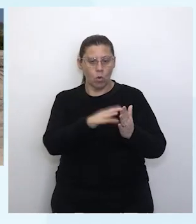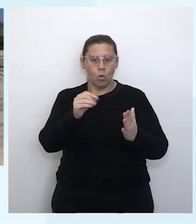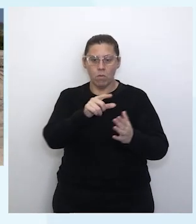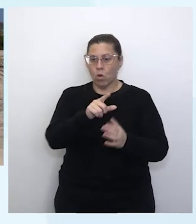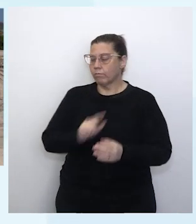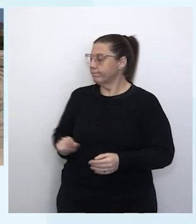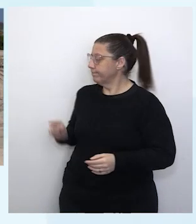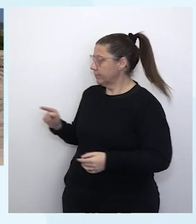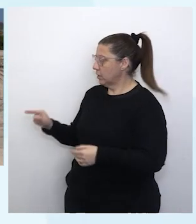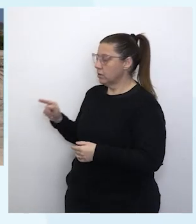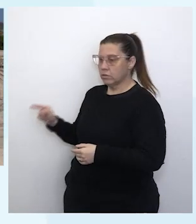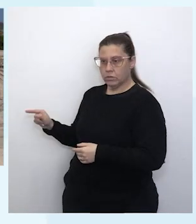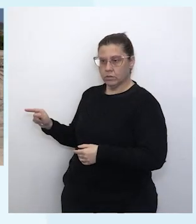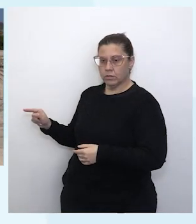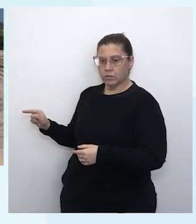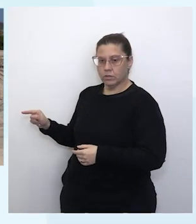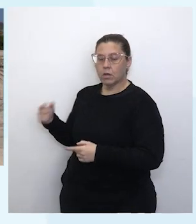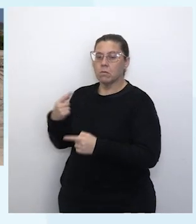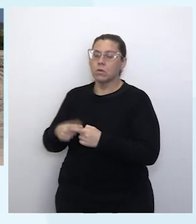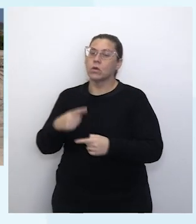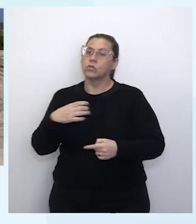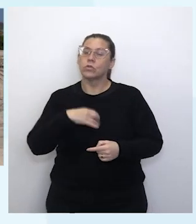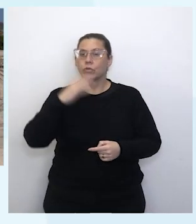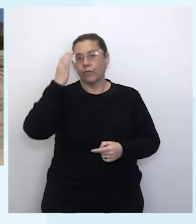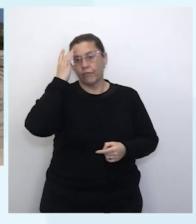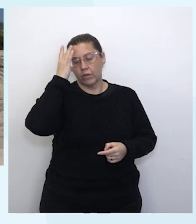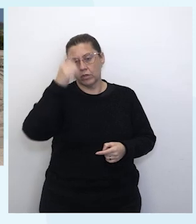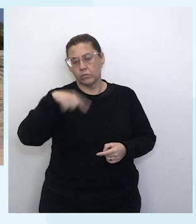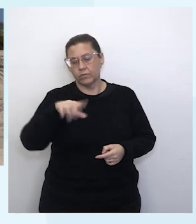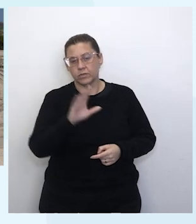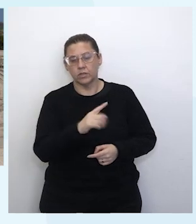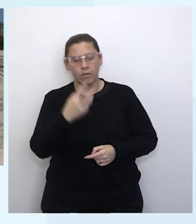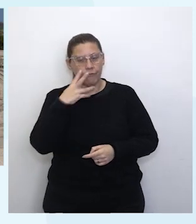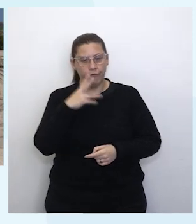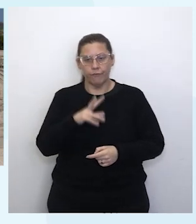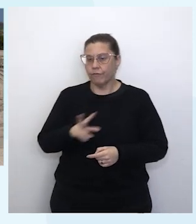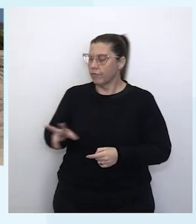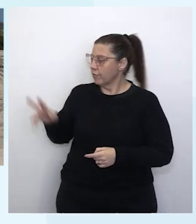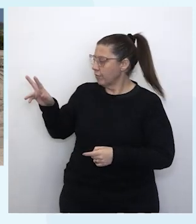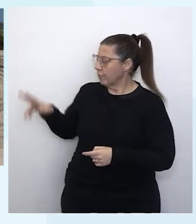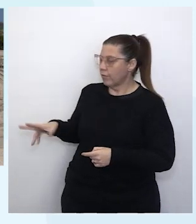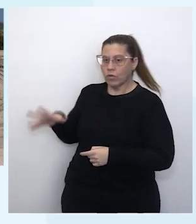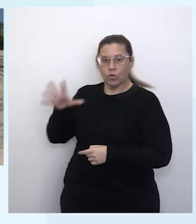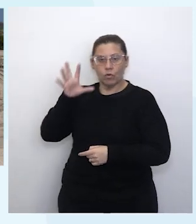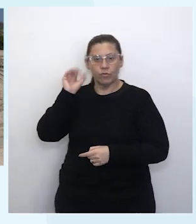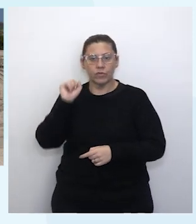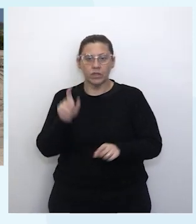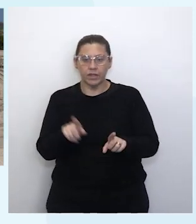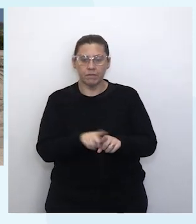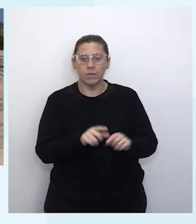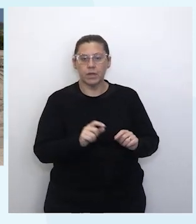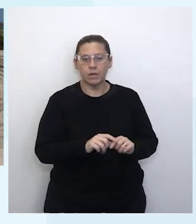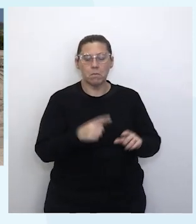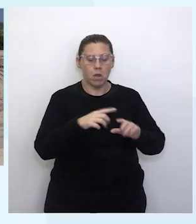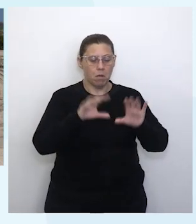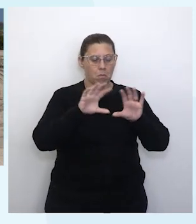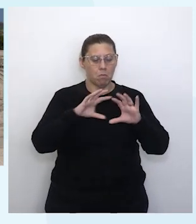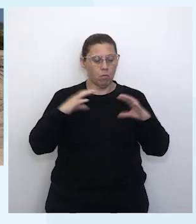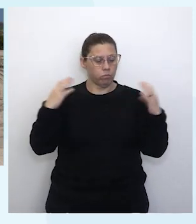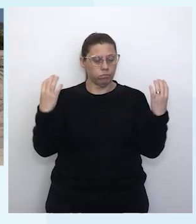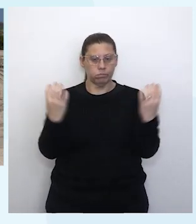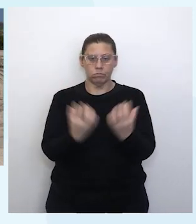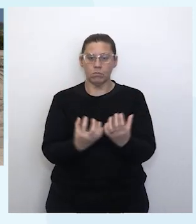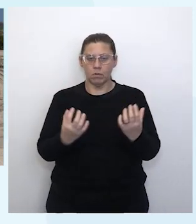estilo de estrutura. Porque é a forma mais fácil de você tanto ver quanto ouvir também. Porque a acústica desse tipo de